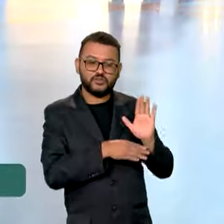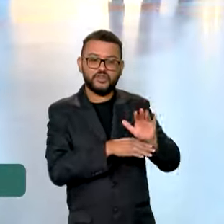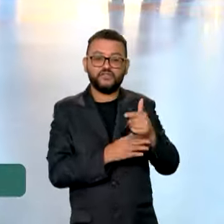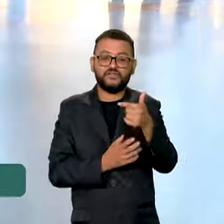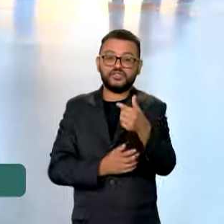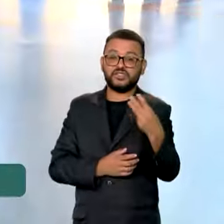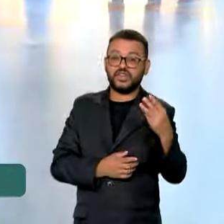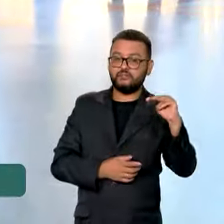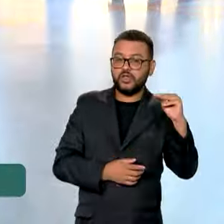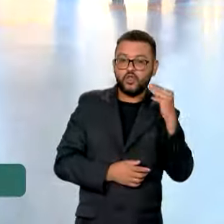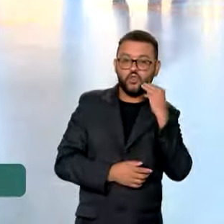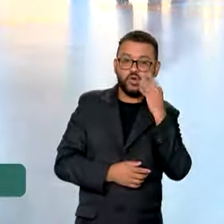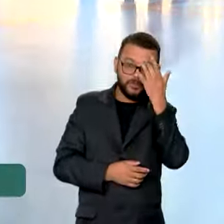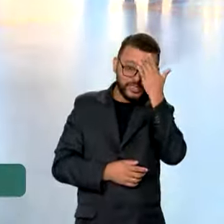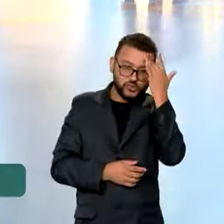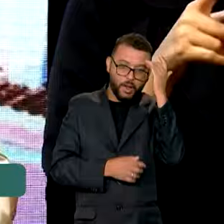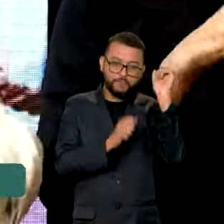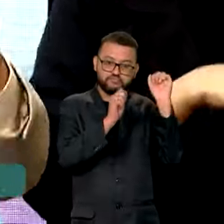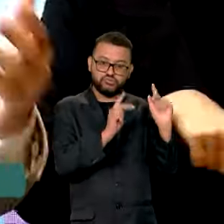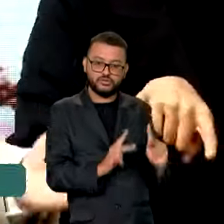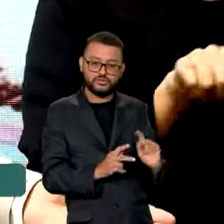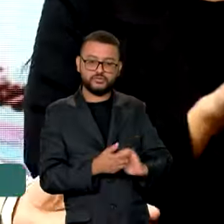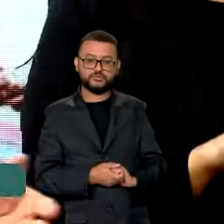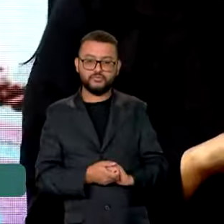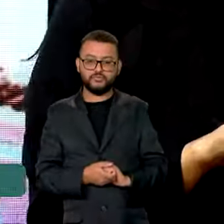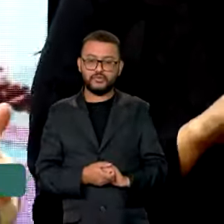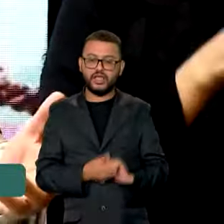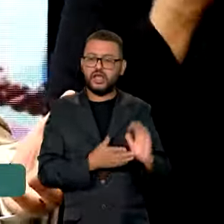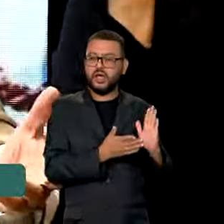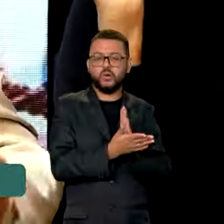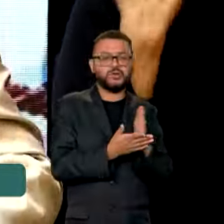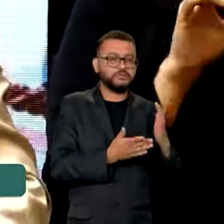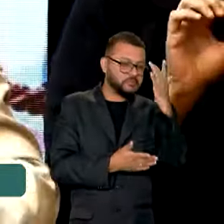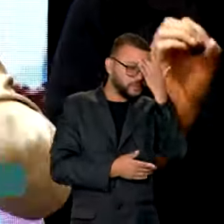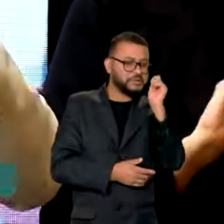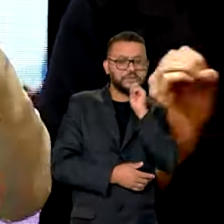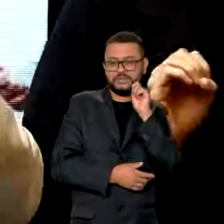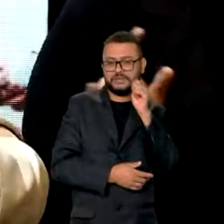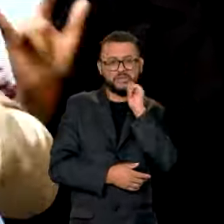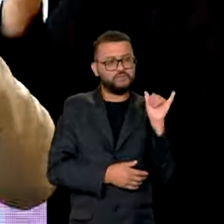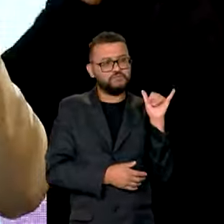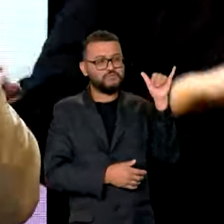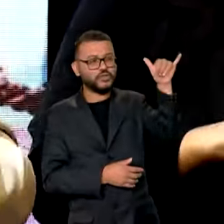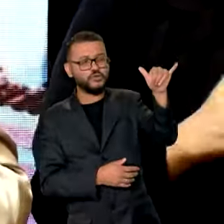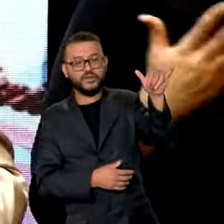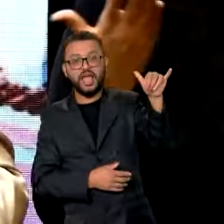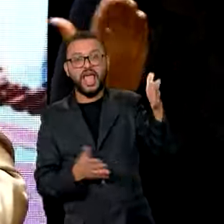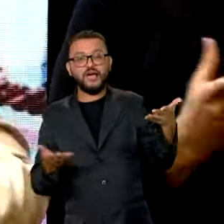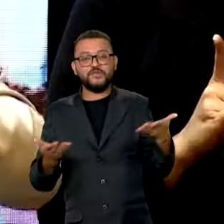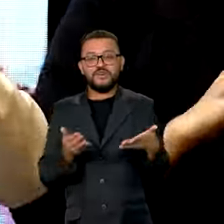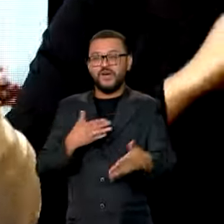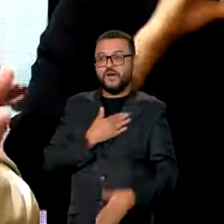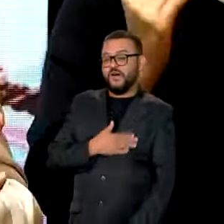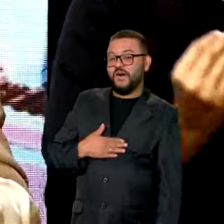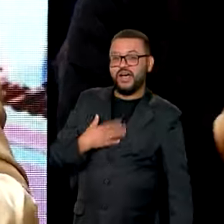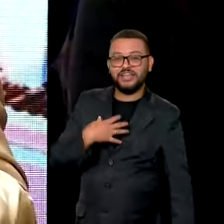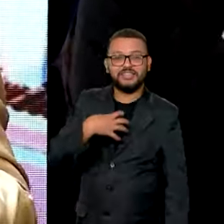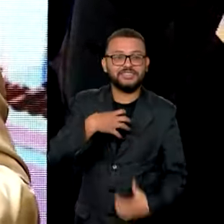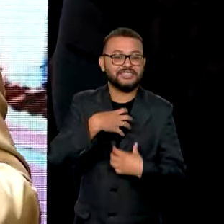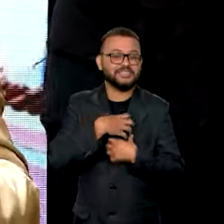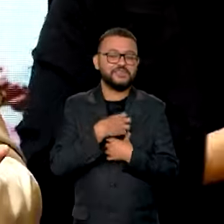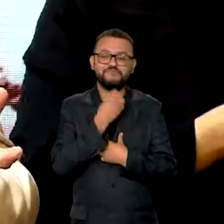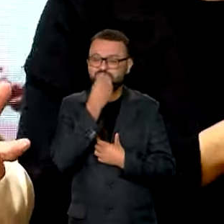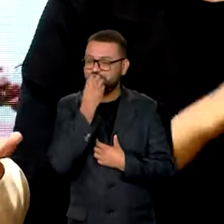23 milhões de aposentados. Muitos não voaram, certamente. Vão ter o privilégio, o prazer, que todos nós talvez